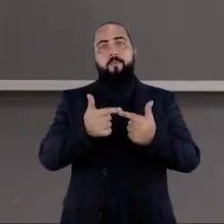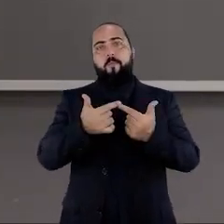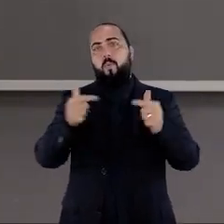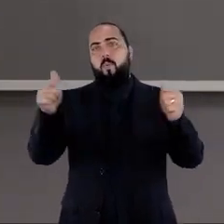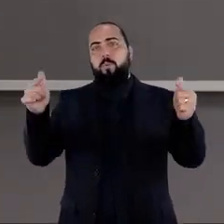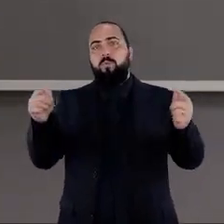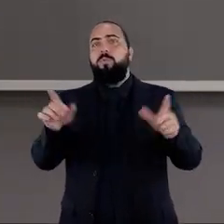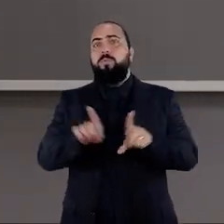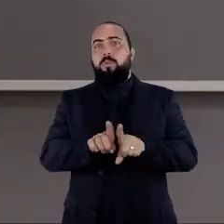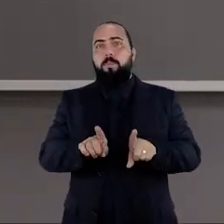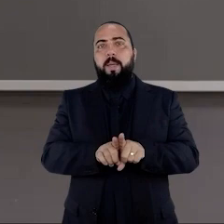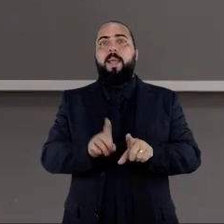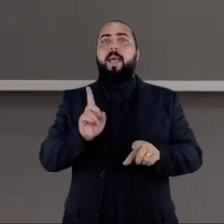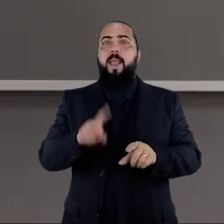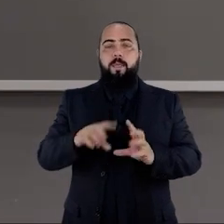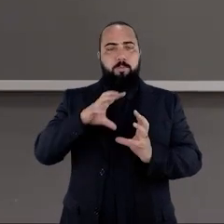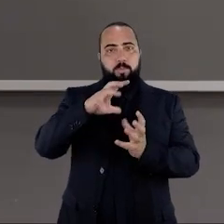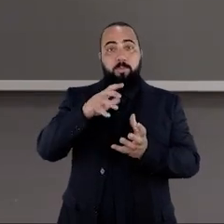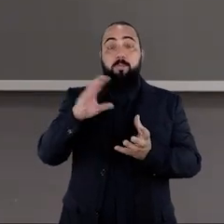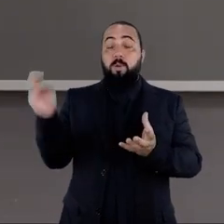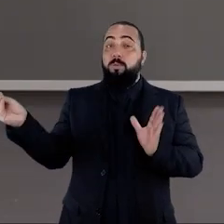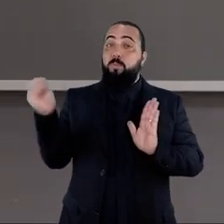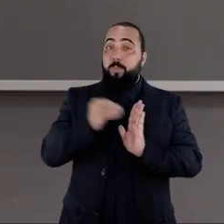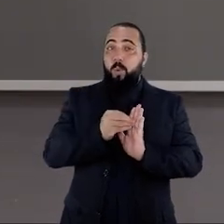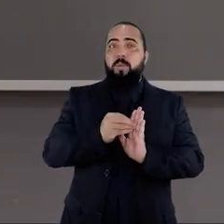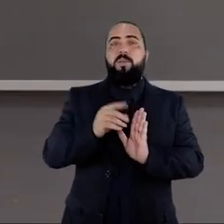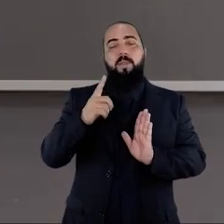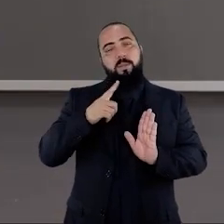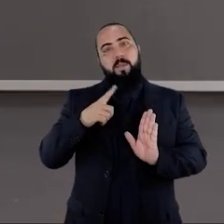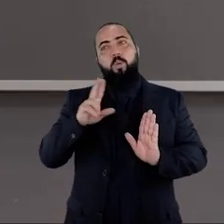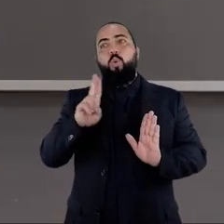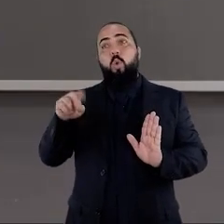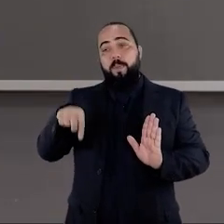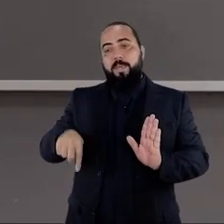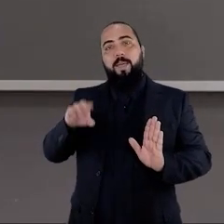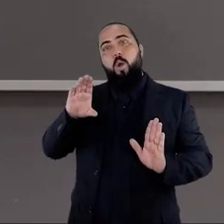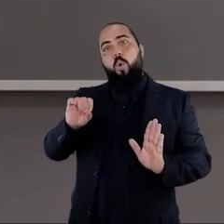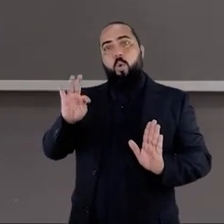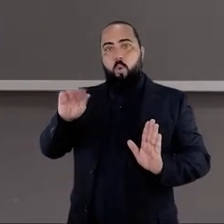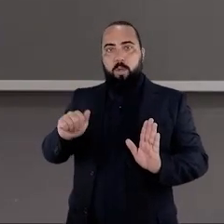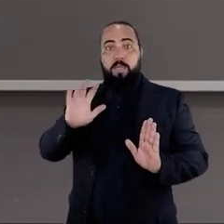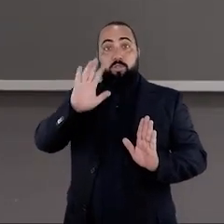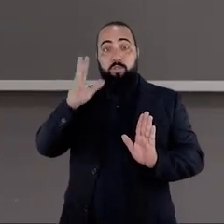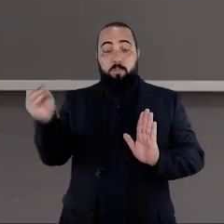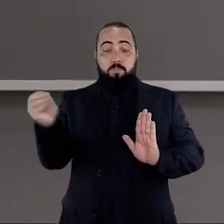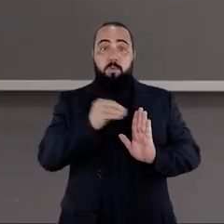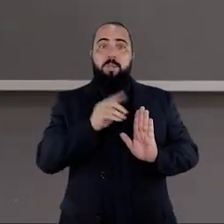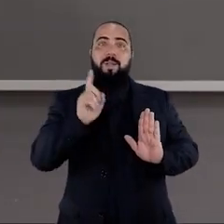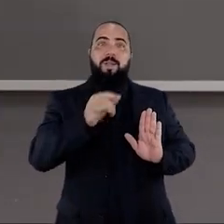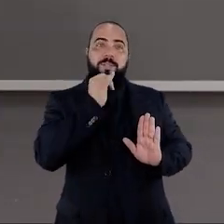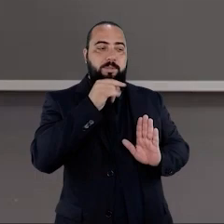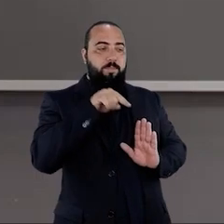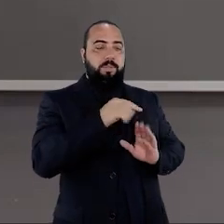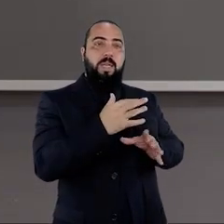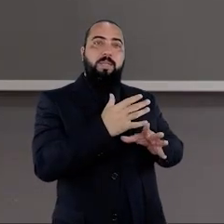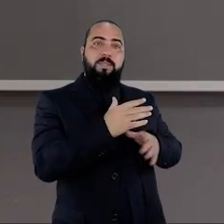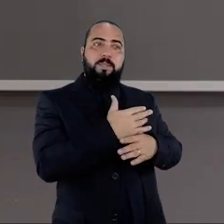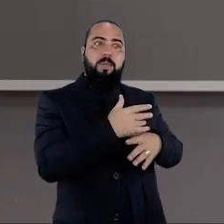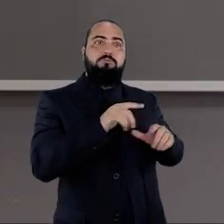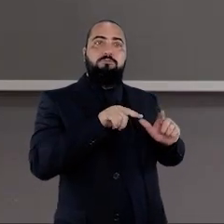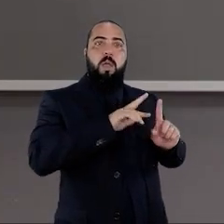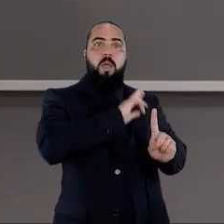de Roma, para a Corte Internacional, inclui o que aqui chamariam de cotas, ou seja, inclui a necessidade